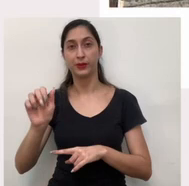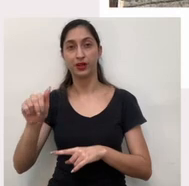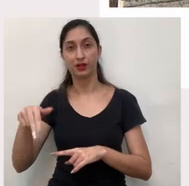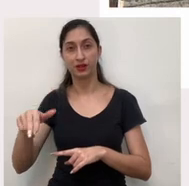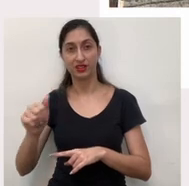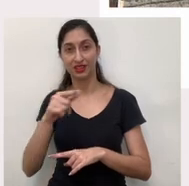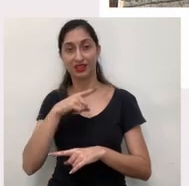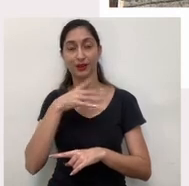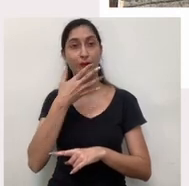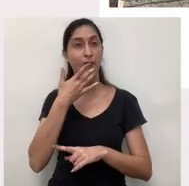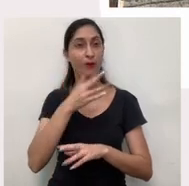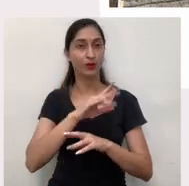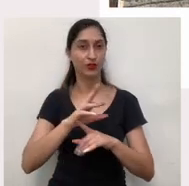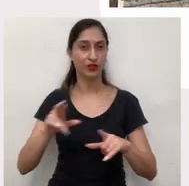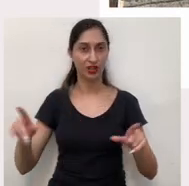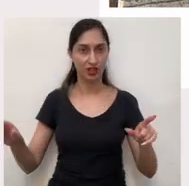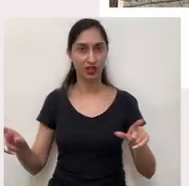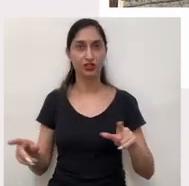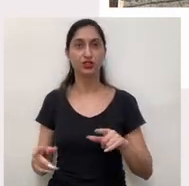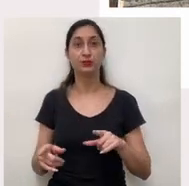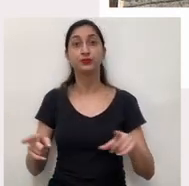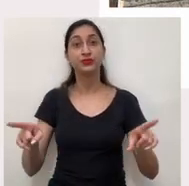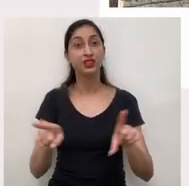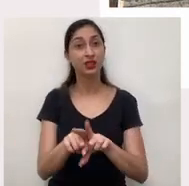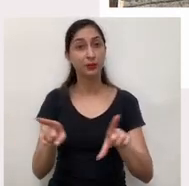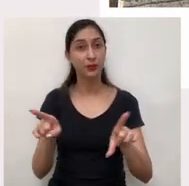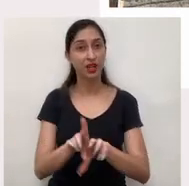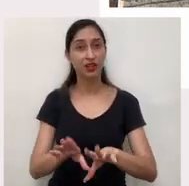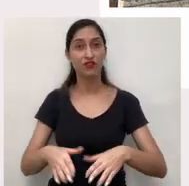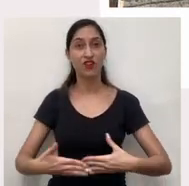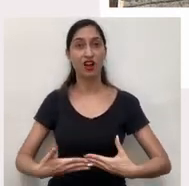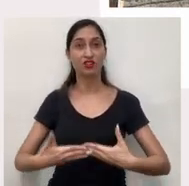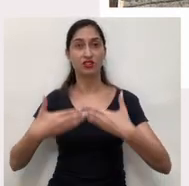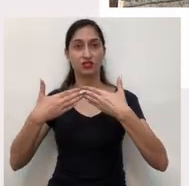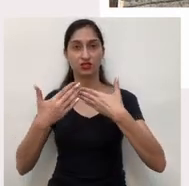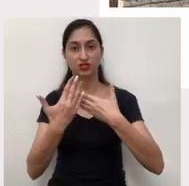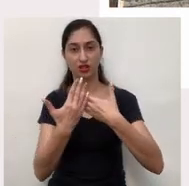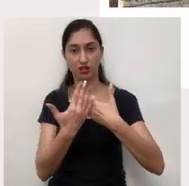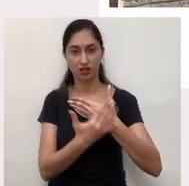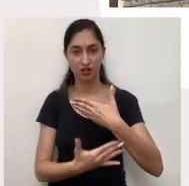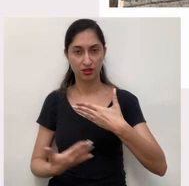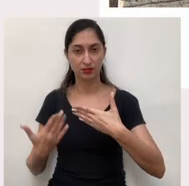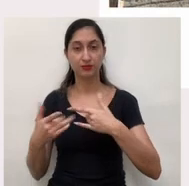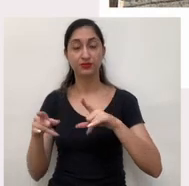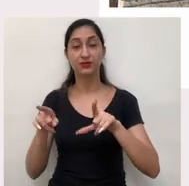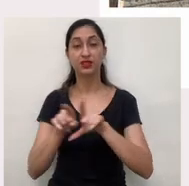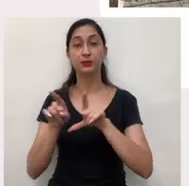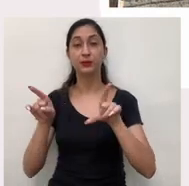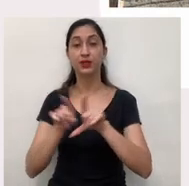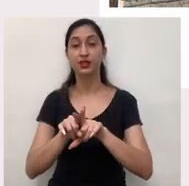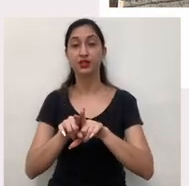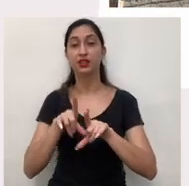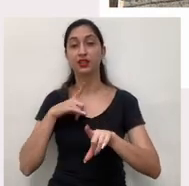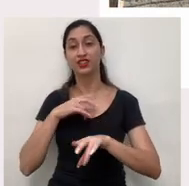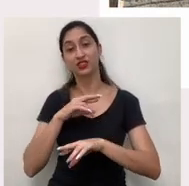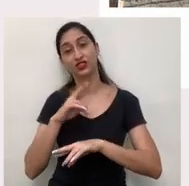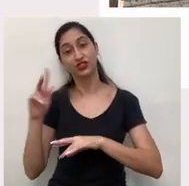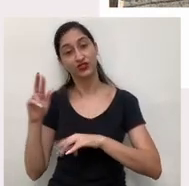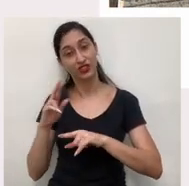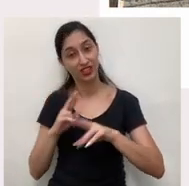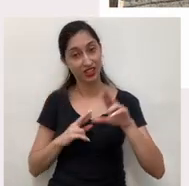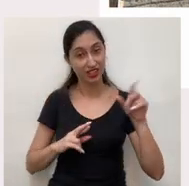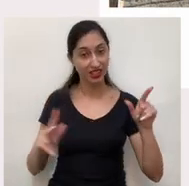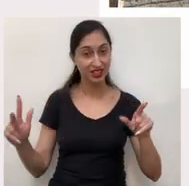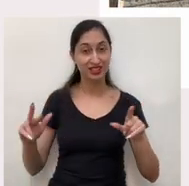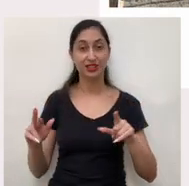das grades, né? Uma paisagem de fachada, uma paisagem que se diferencia da outra